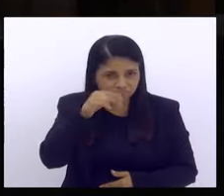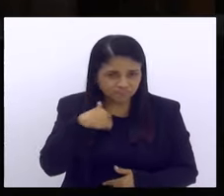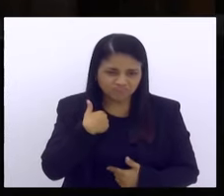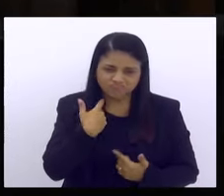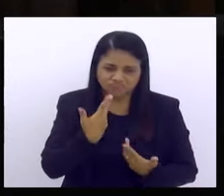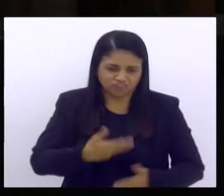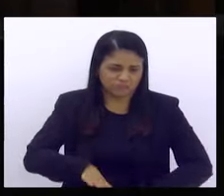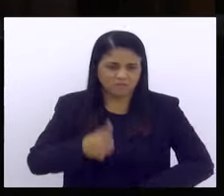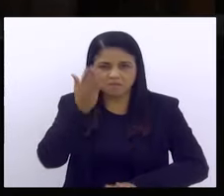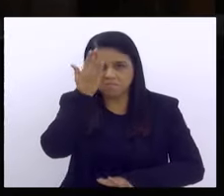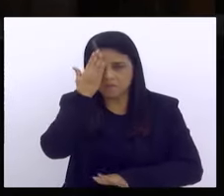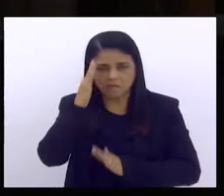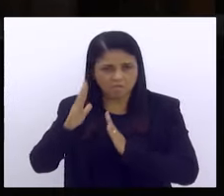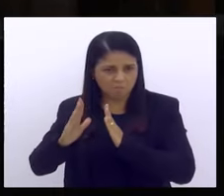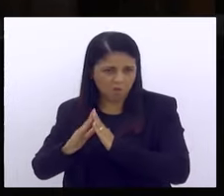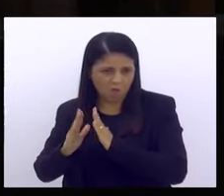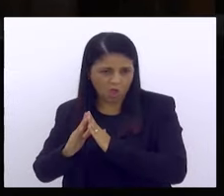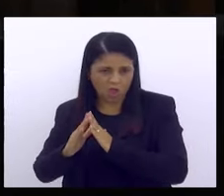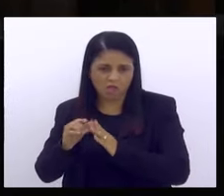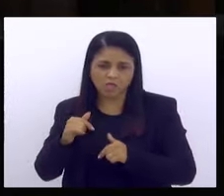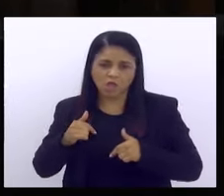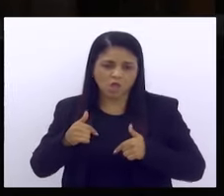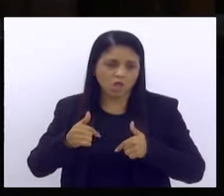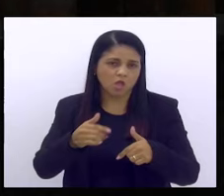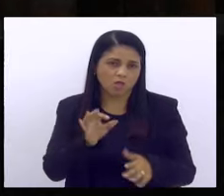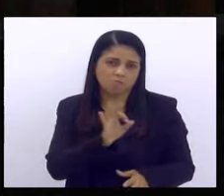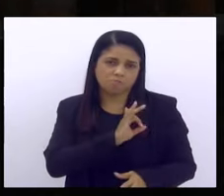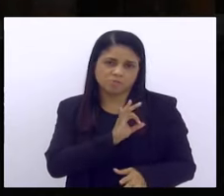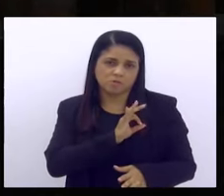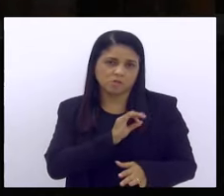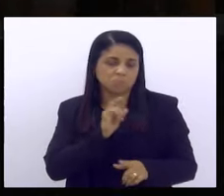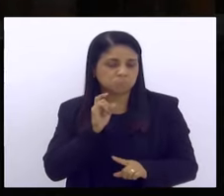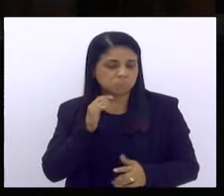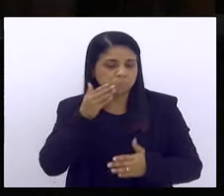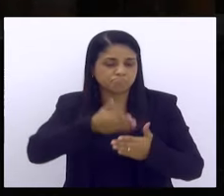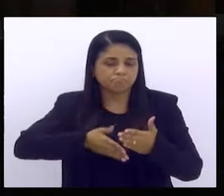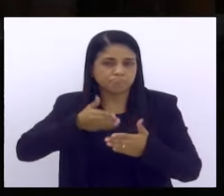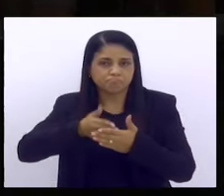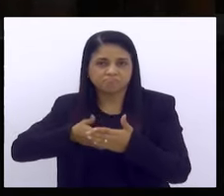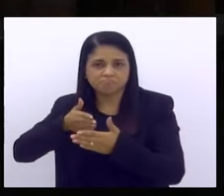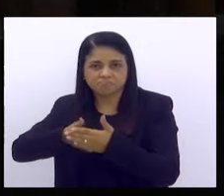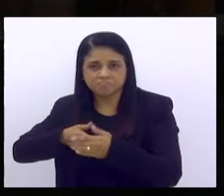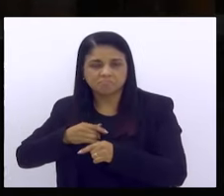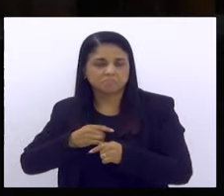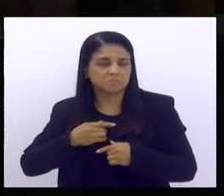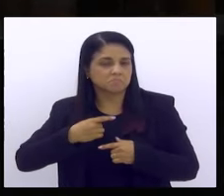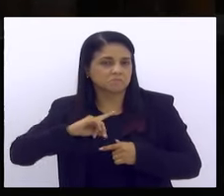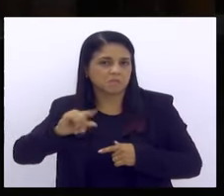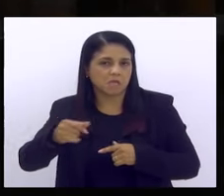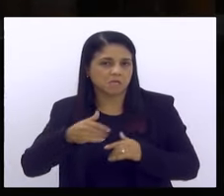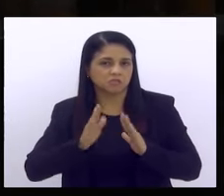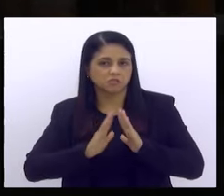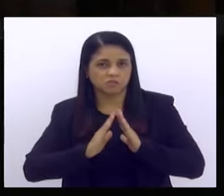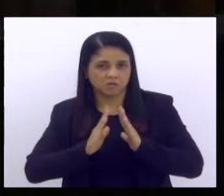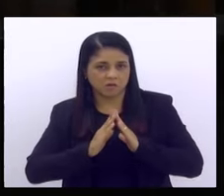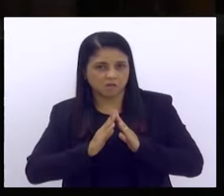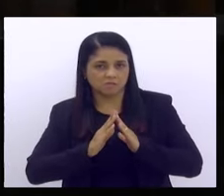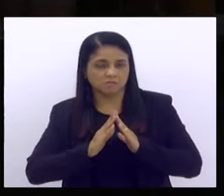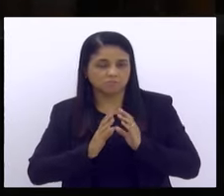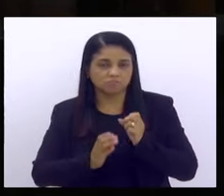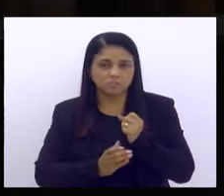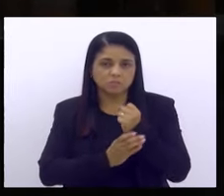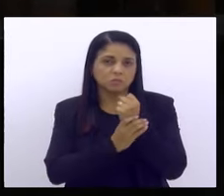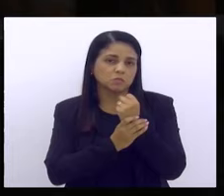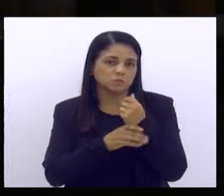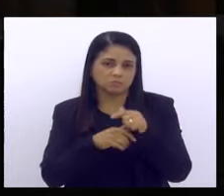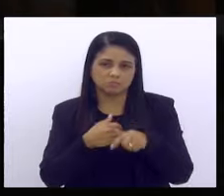na periferia e que uma operação policial impediu que ele saísse de casa com segurança para poder ir trabalhar. Porque quantos